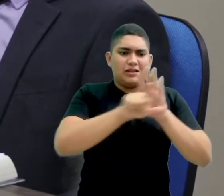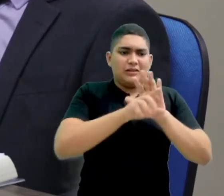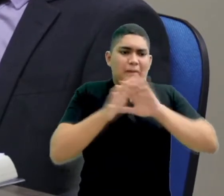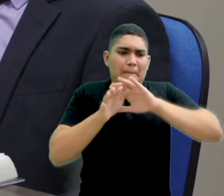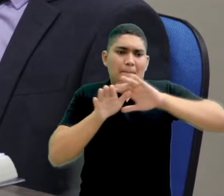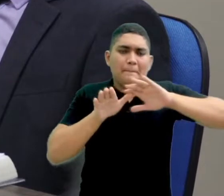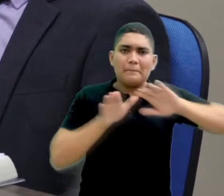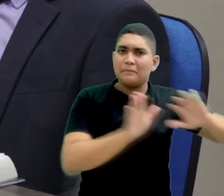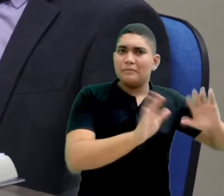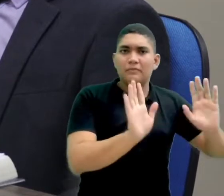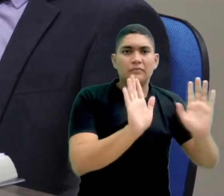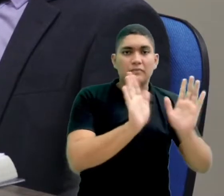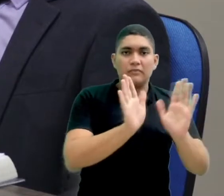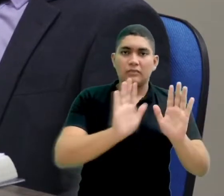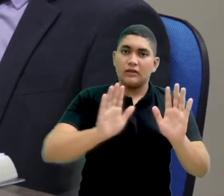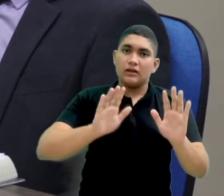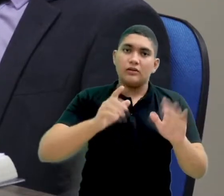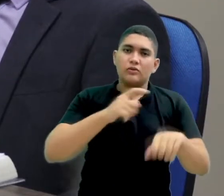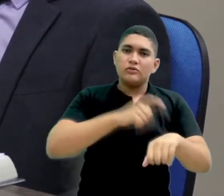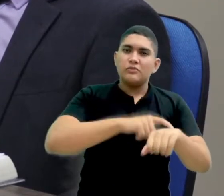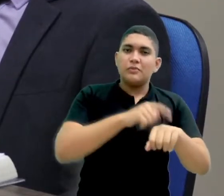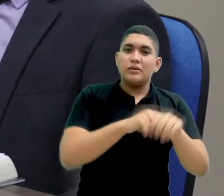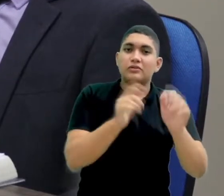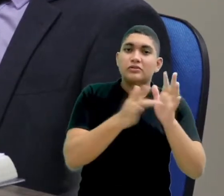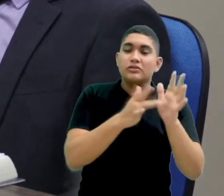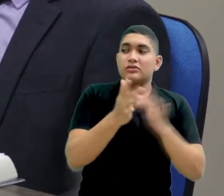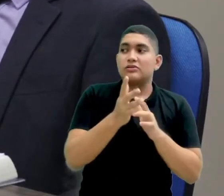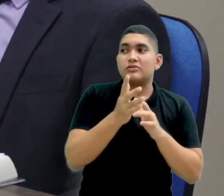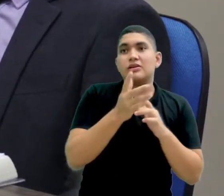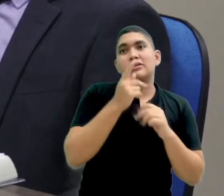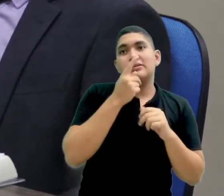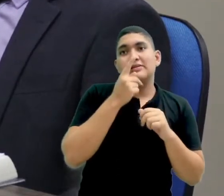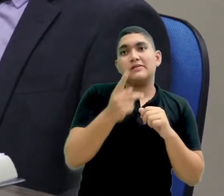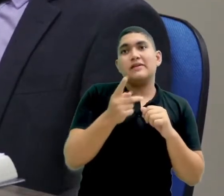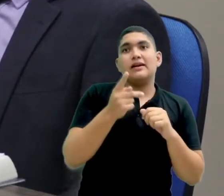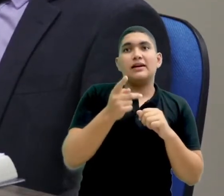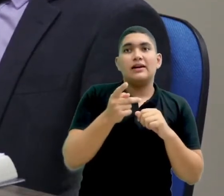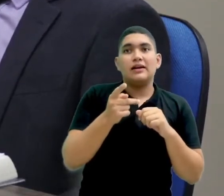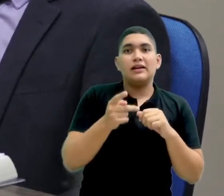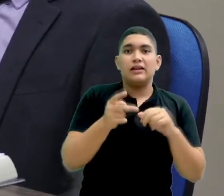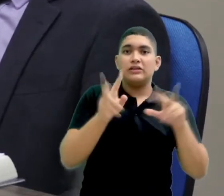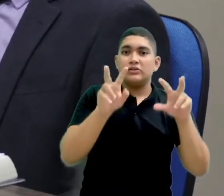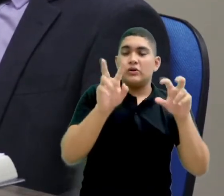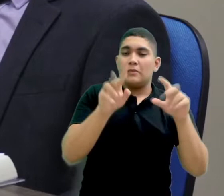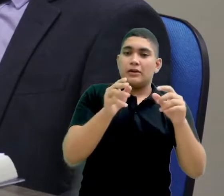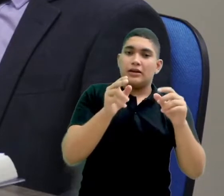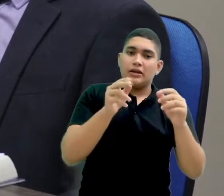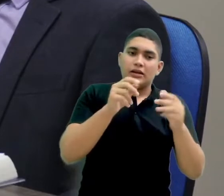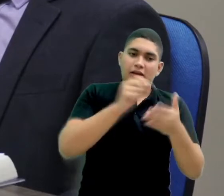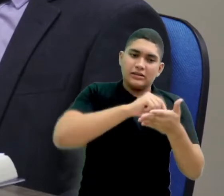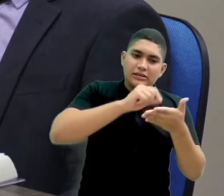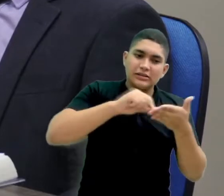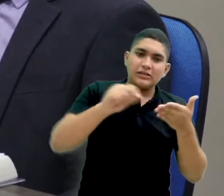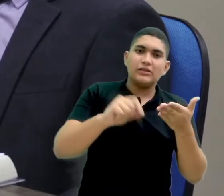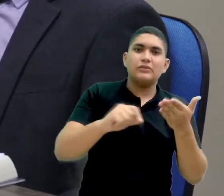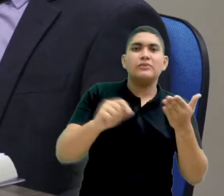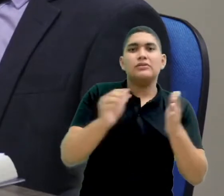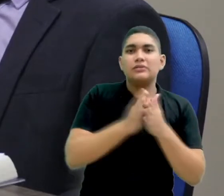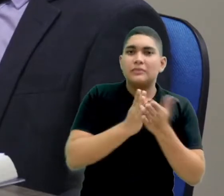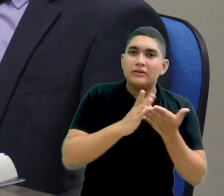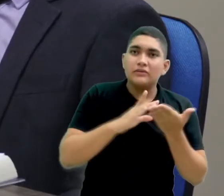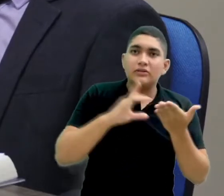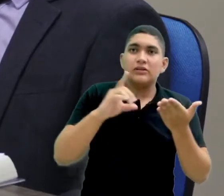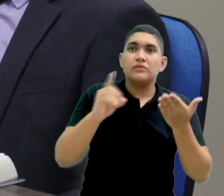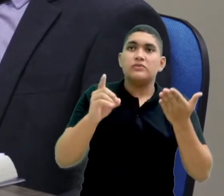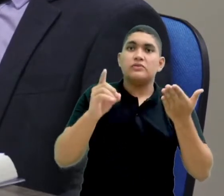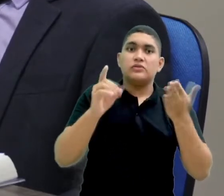que, nas vezes que Jesus vai se referir às Escrituras Sagradas, ele exatamente traz